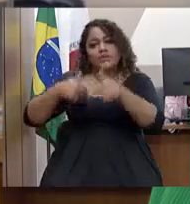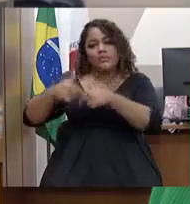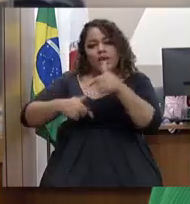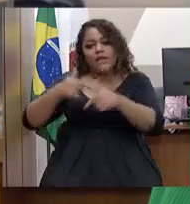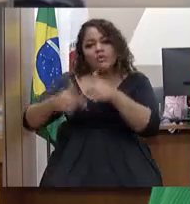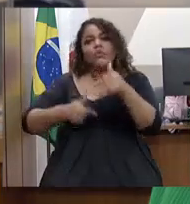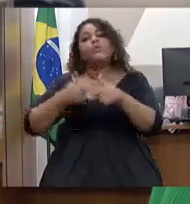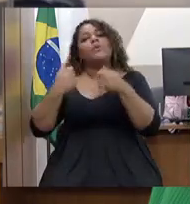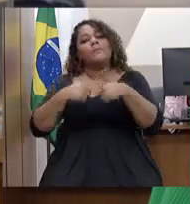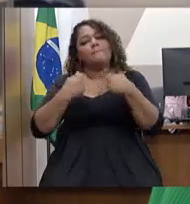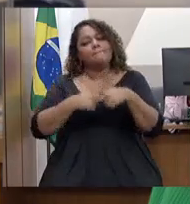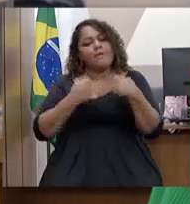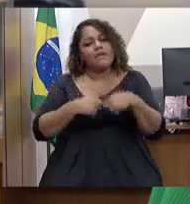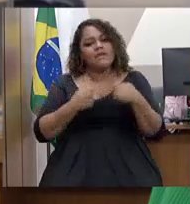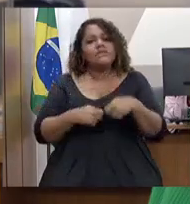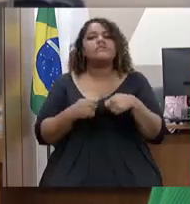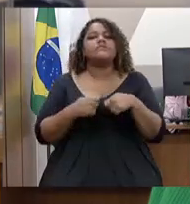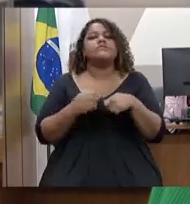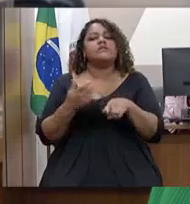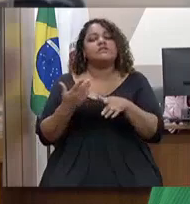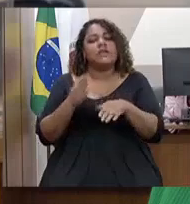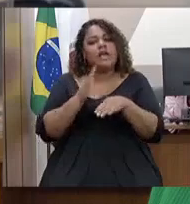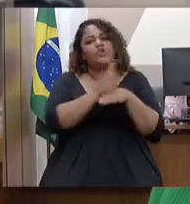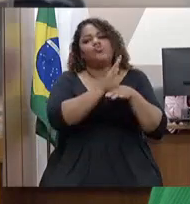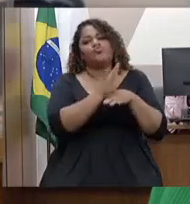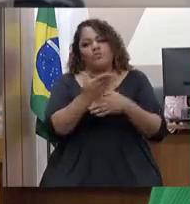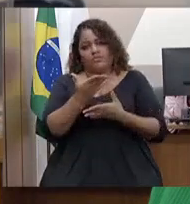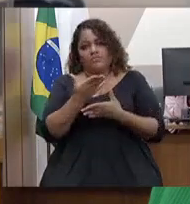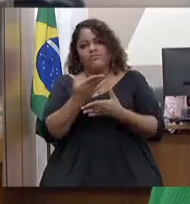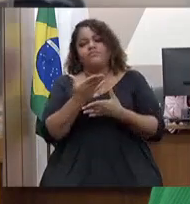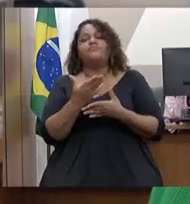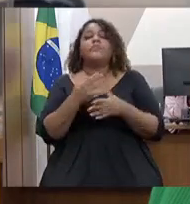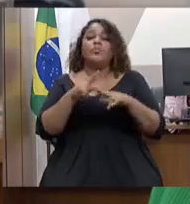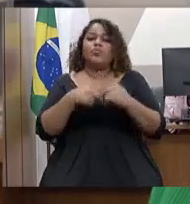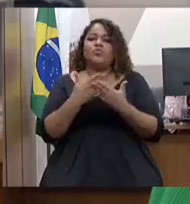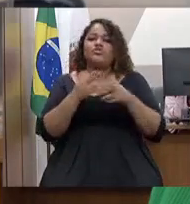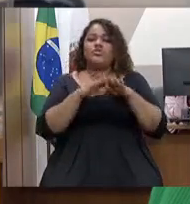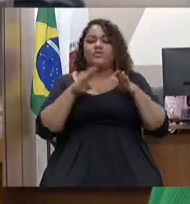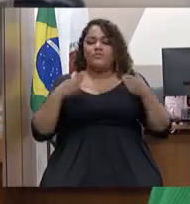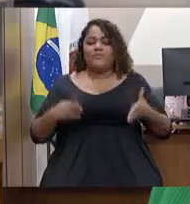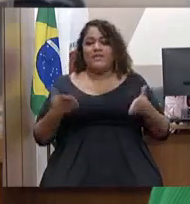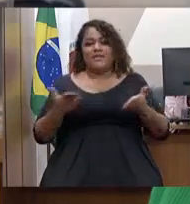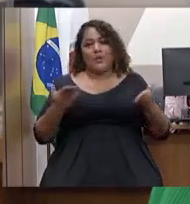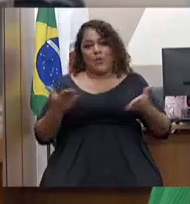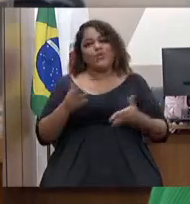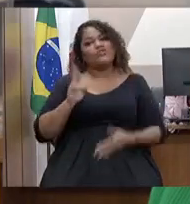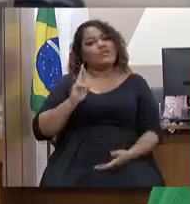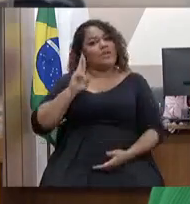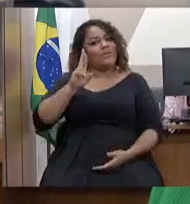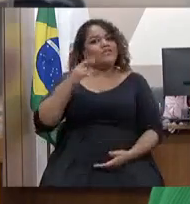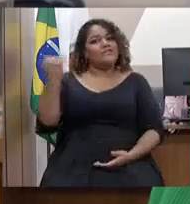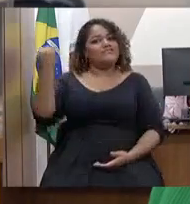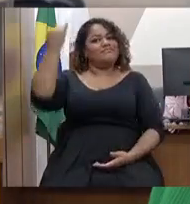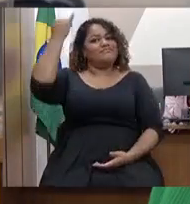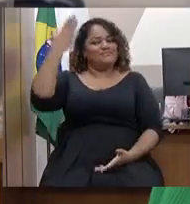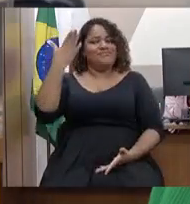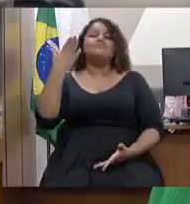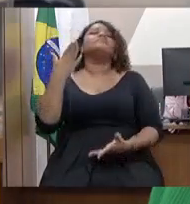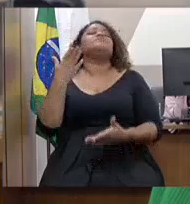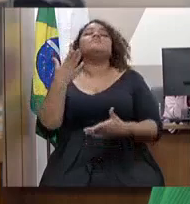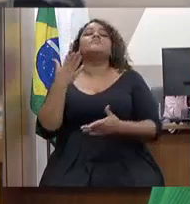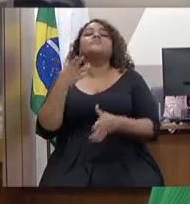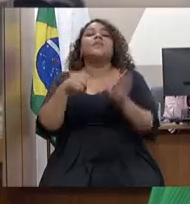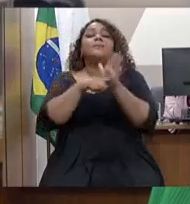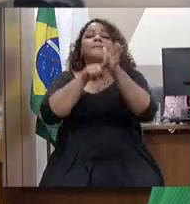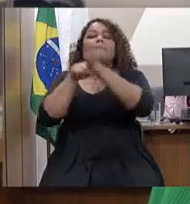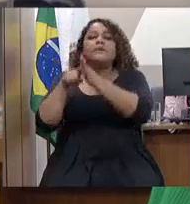tão representativa as estatísticas mostram que por causa da covid-19 os números de